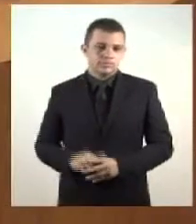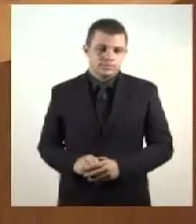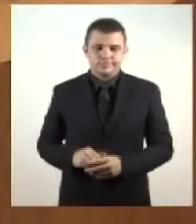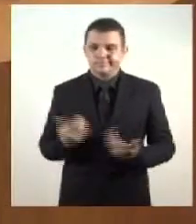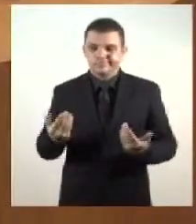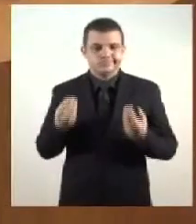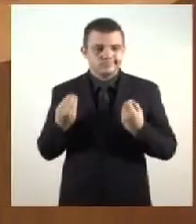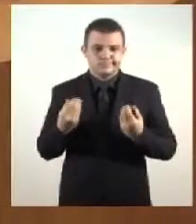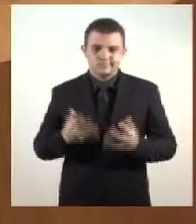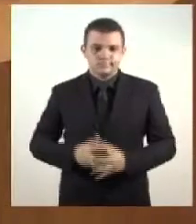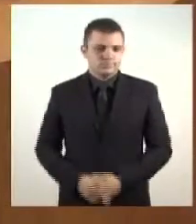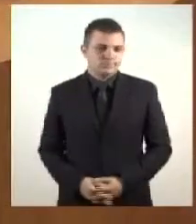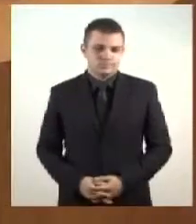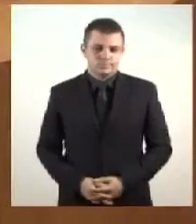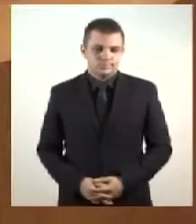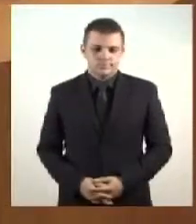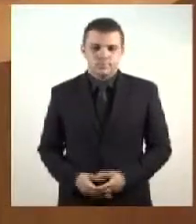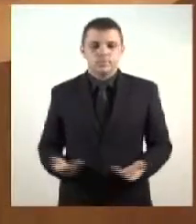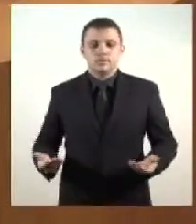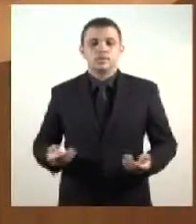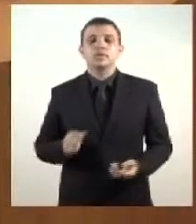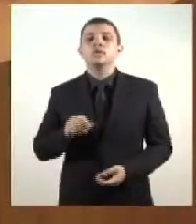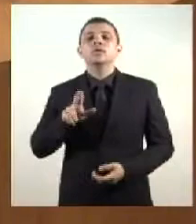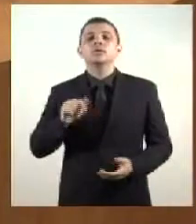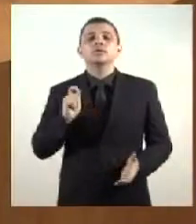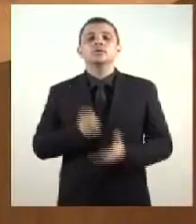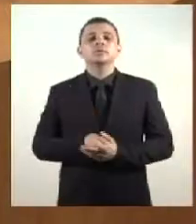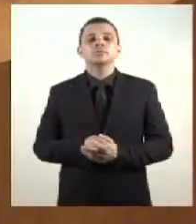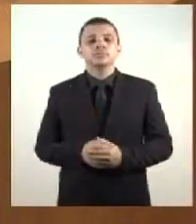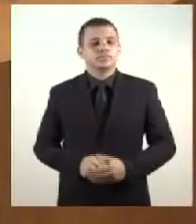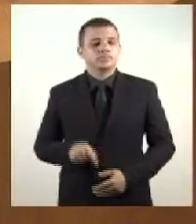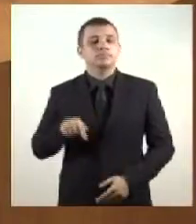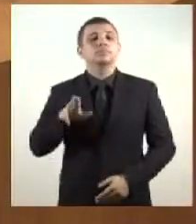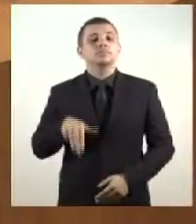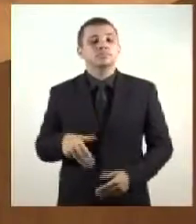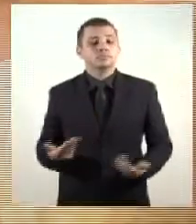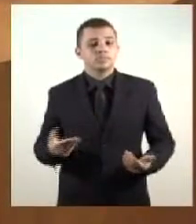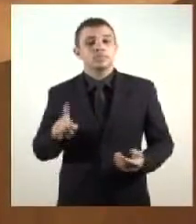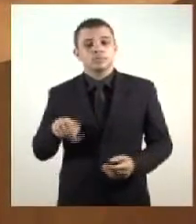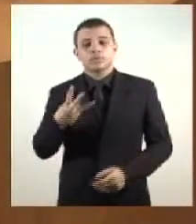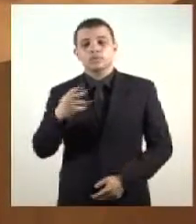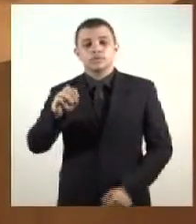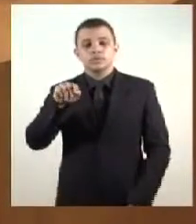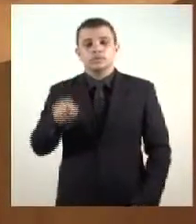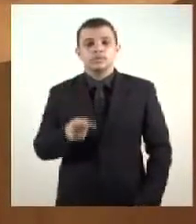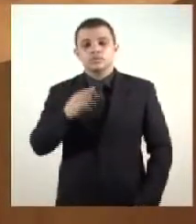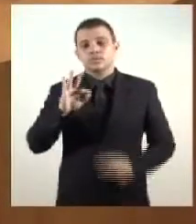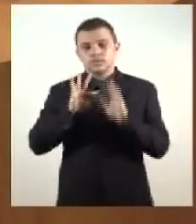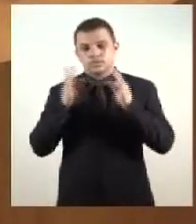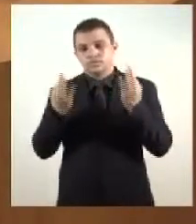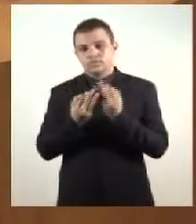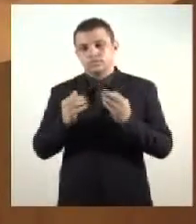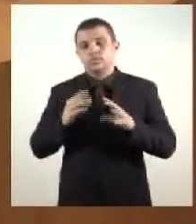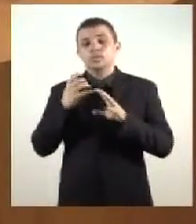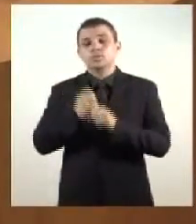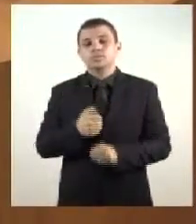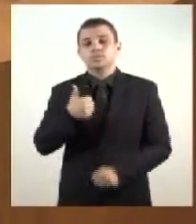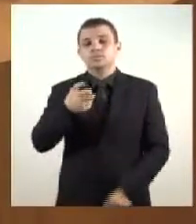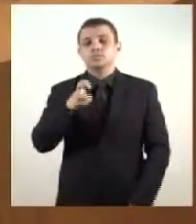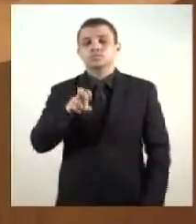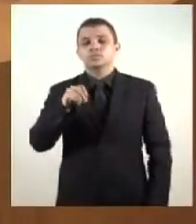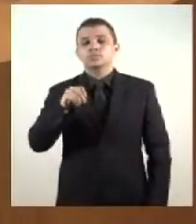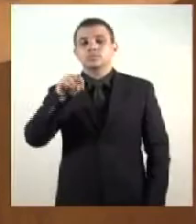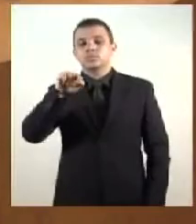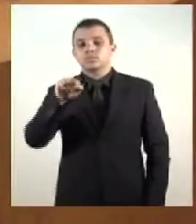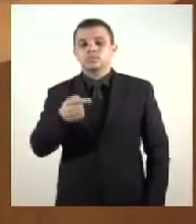tipo de coisa. E quem paga por isso? Quem paga por isso são 30 mil famílias. São 150 mil